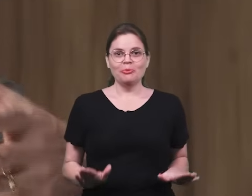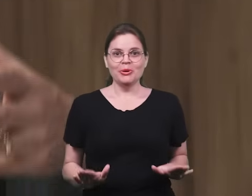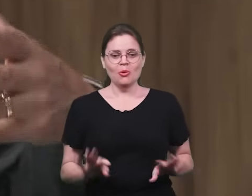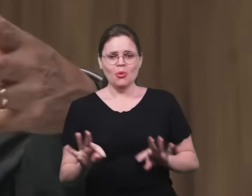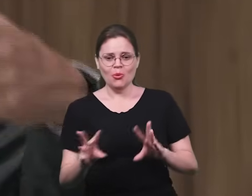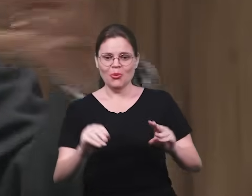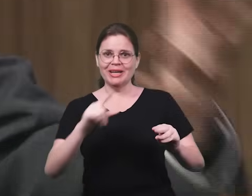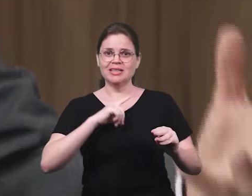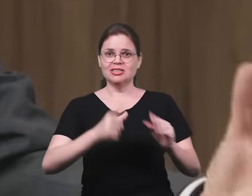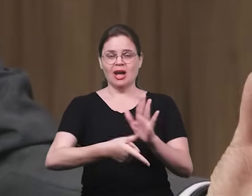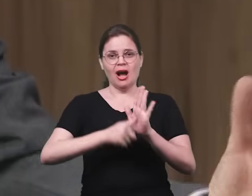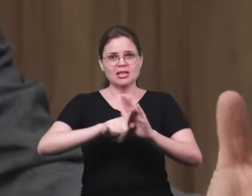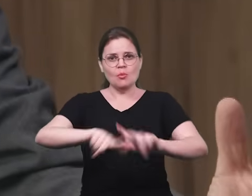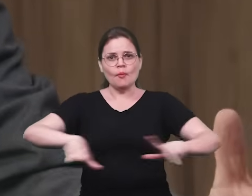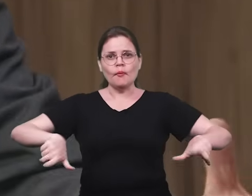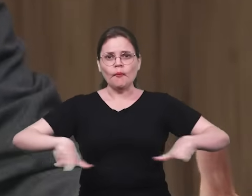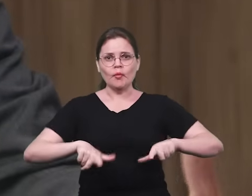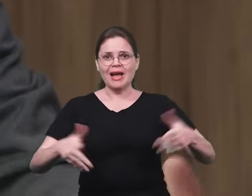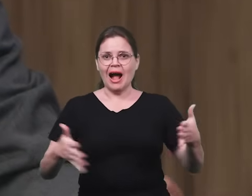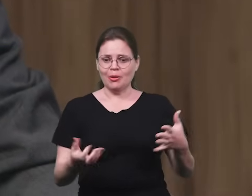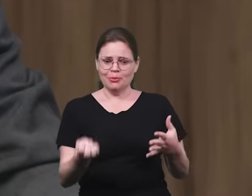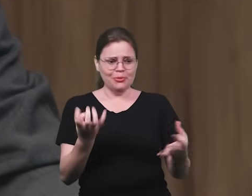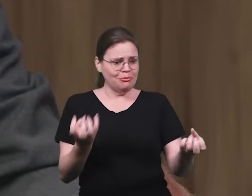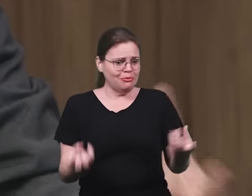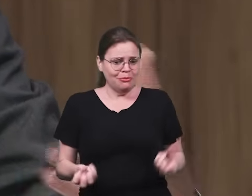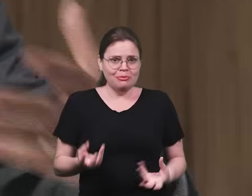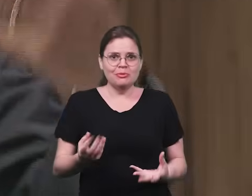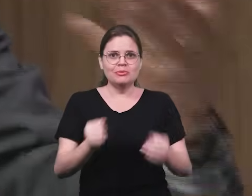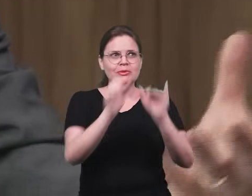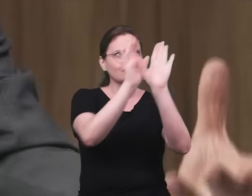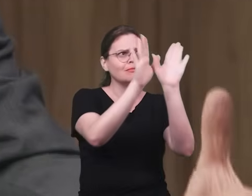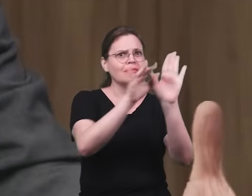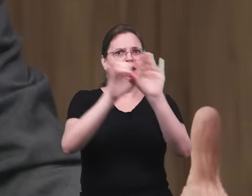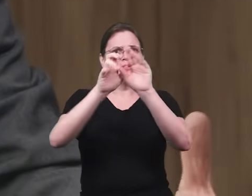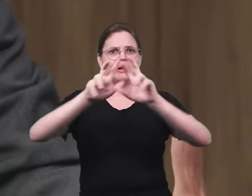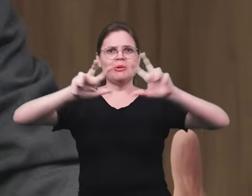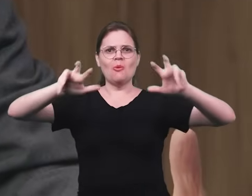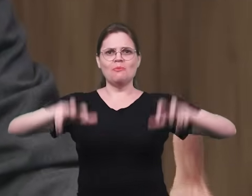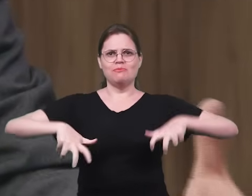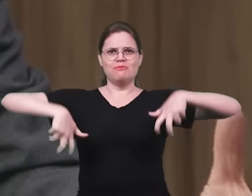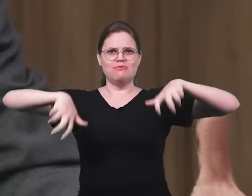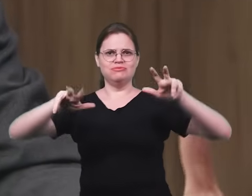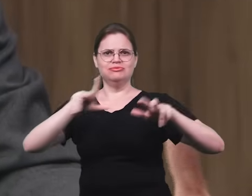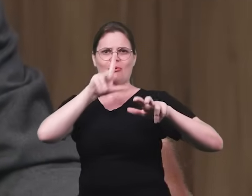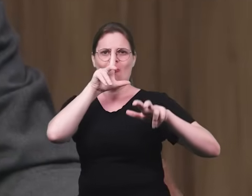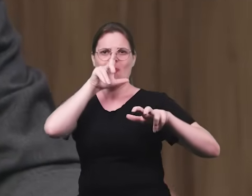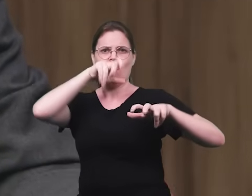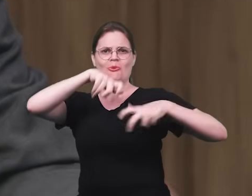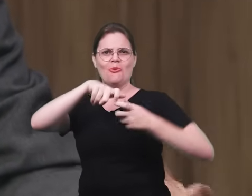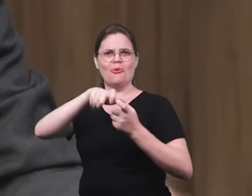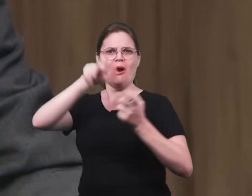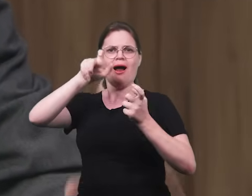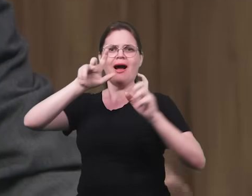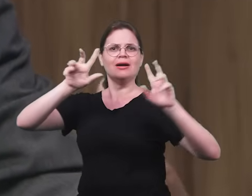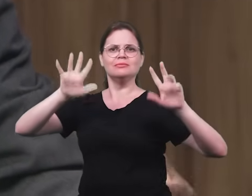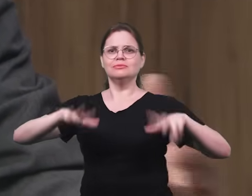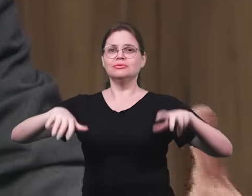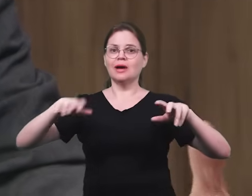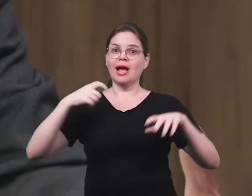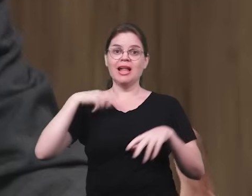agora ele se alegra em ver aquilo. E ao se alegrar com aquelas criaturas, ele